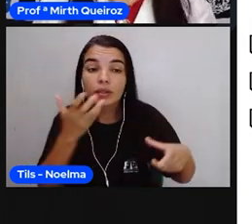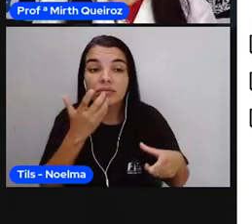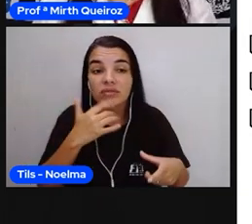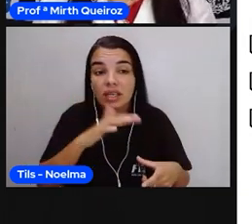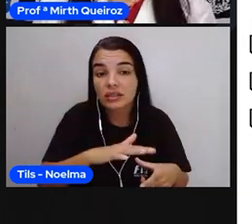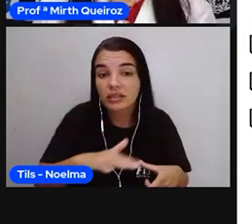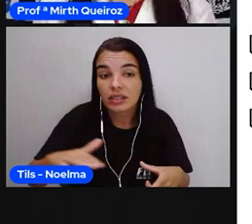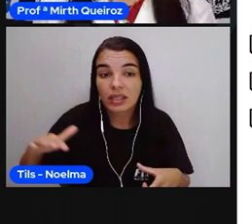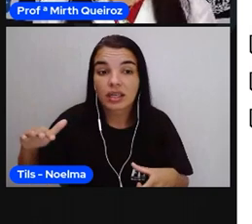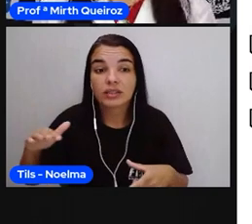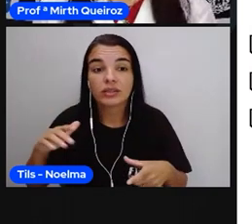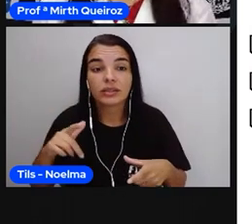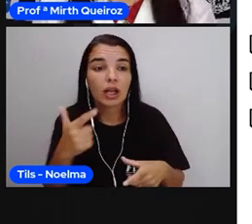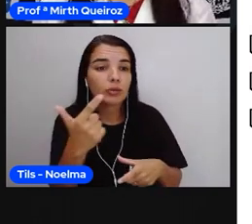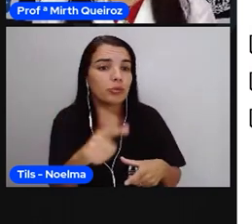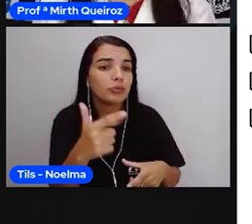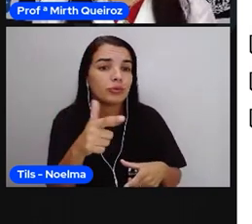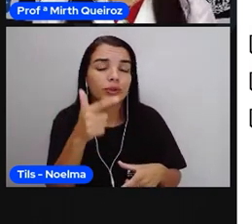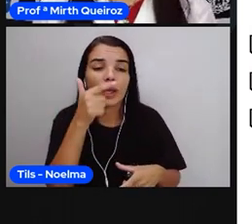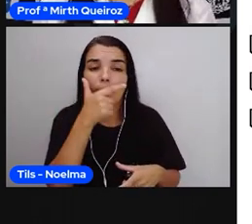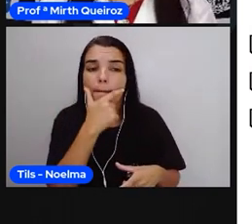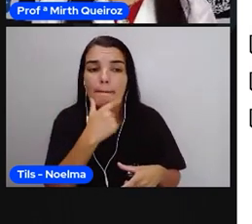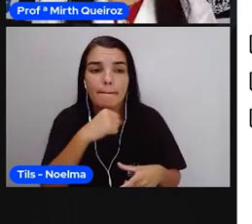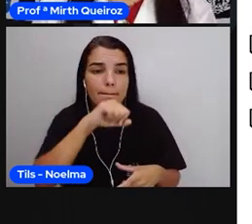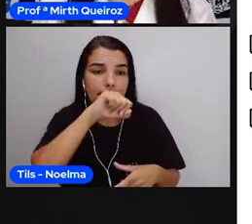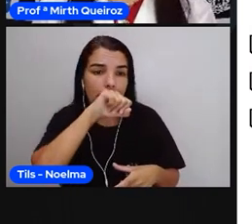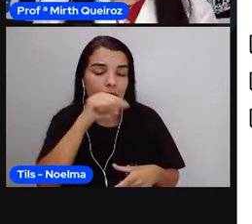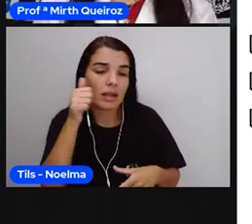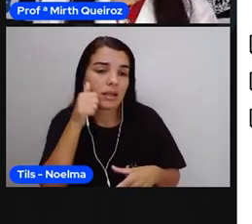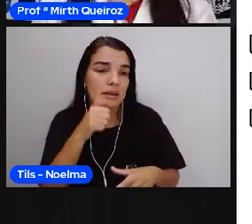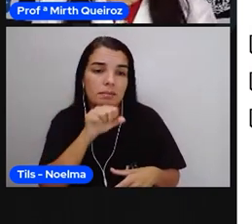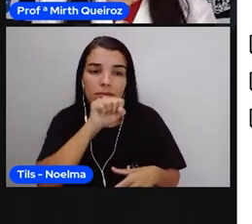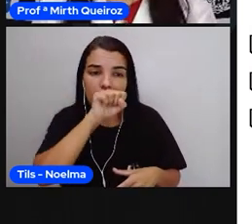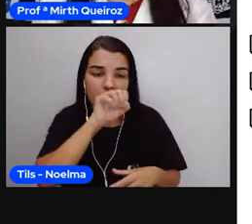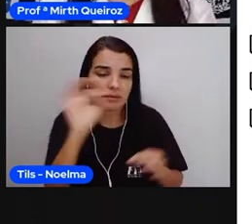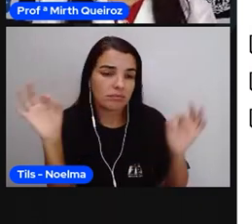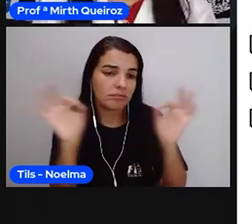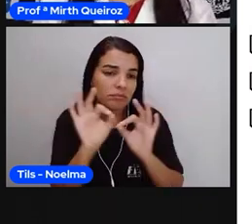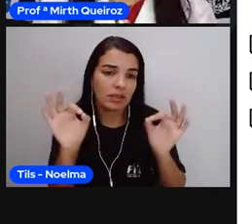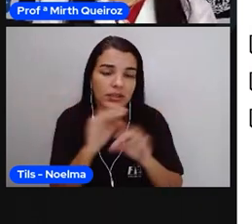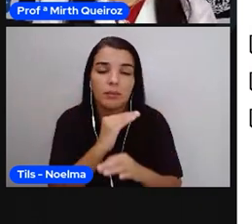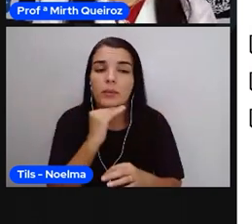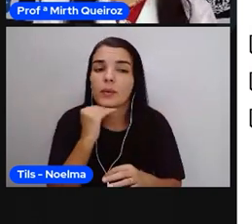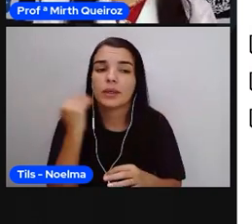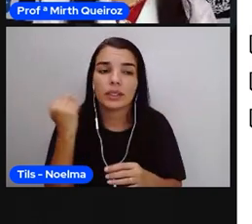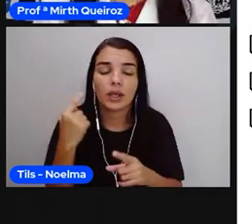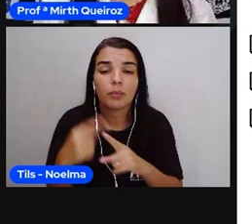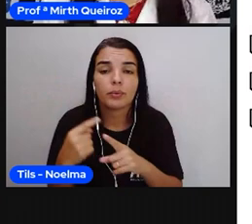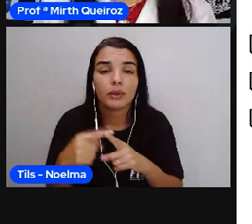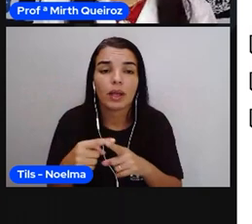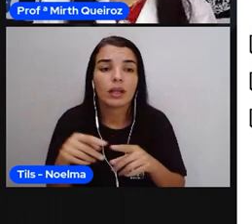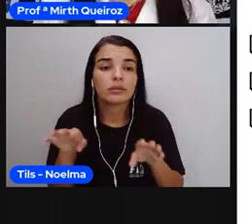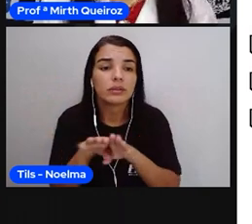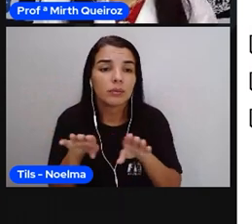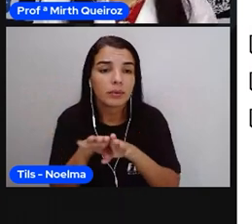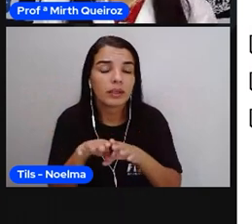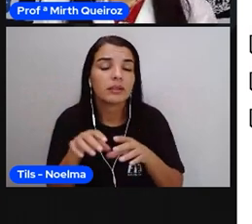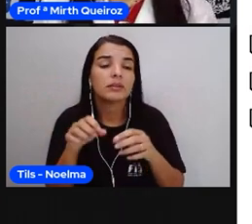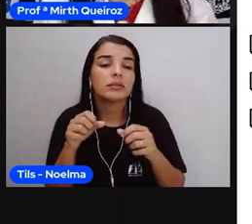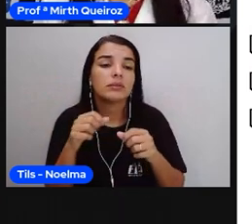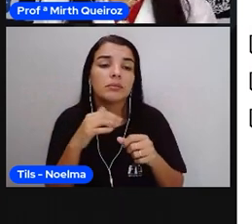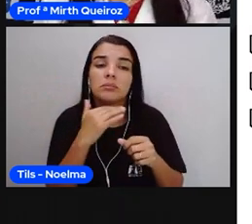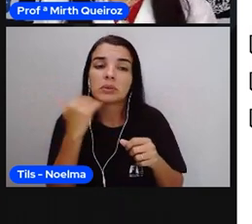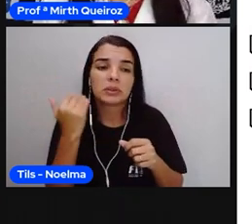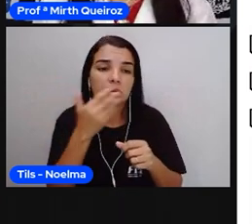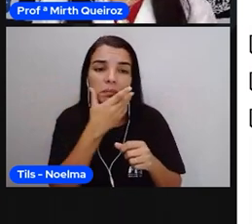ou mortos, né, durante a travessia, ou eram retirados dos seus familiares lá na África mesmo, ou aqui